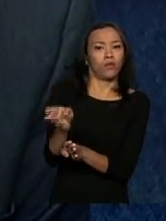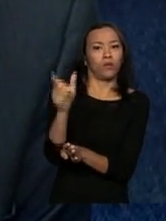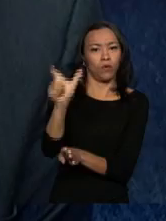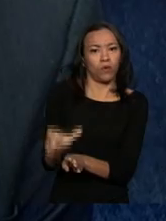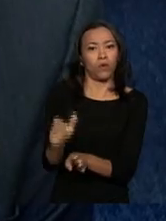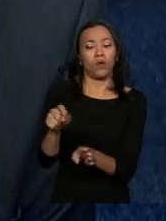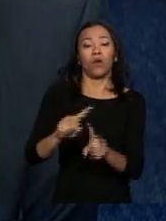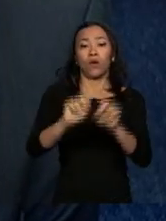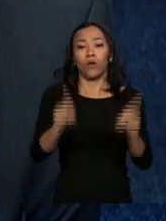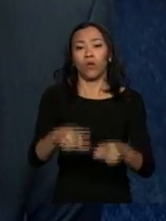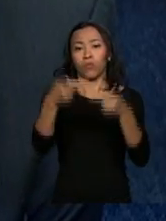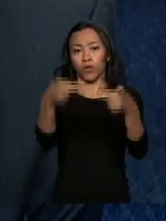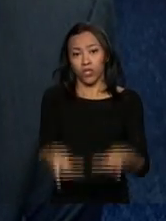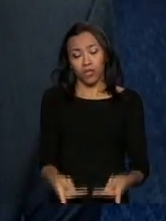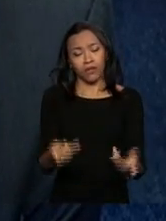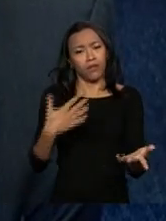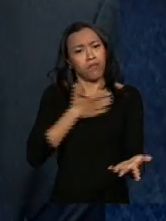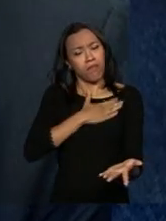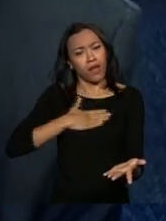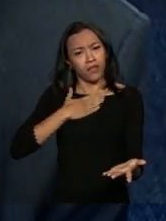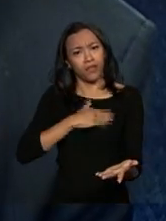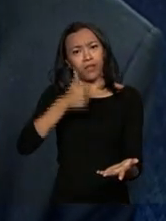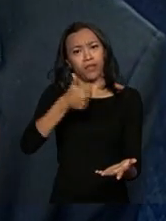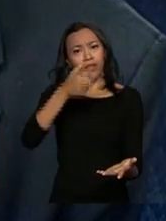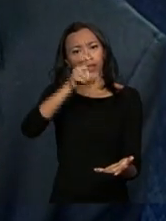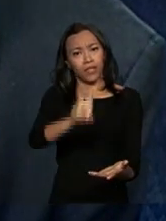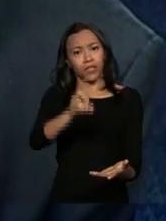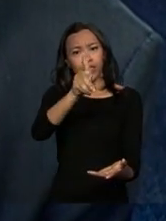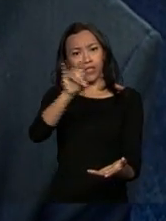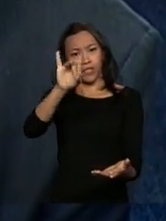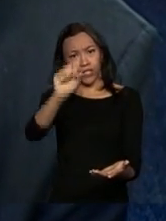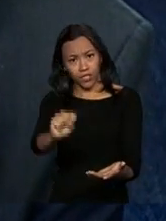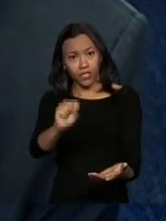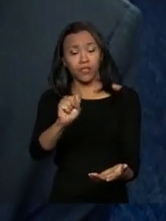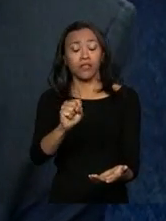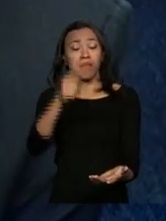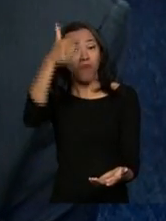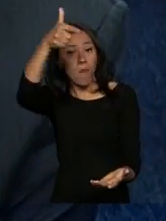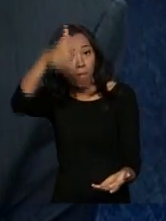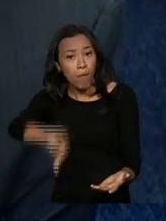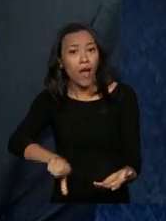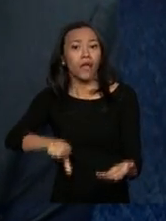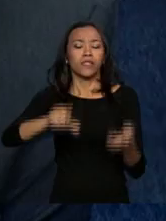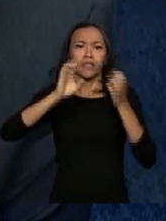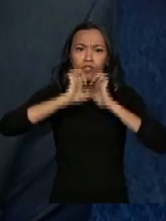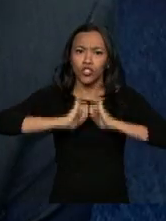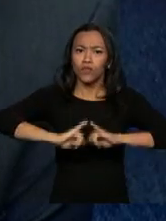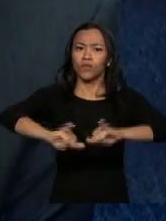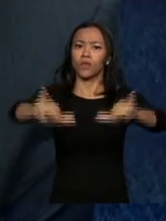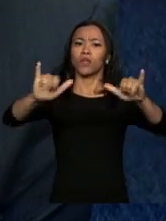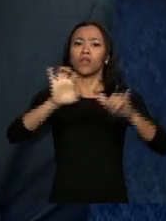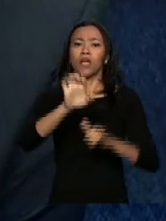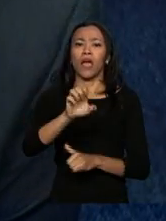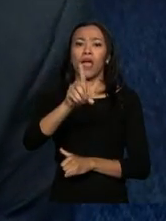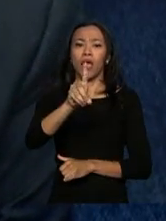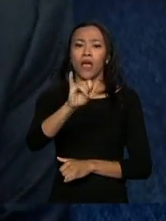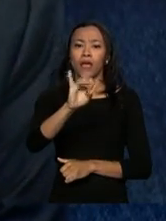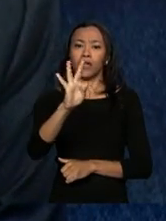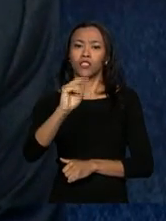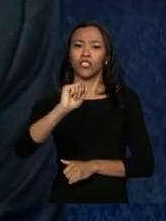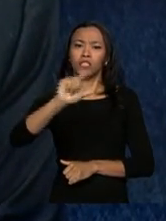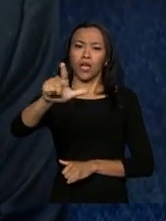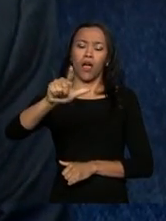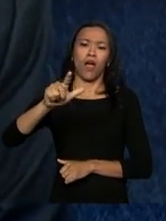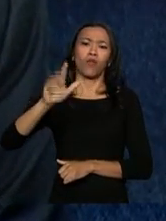um prazer muito grande de est em 15 dias aqui o ministério lançando mais uma bateria de editais que foi chamada de televisões